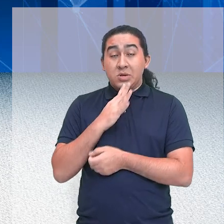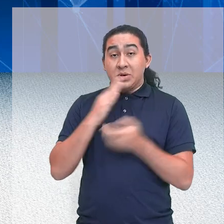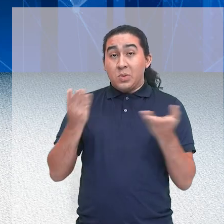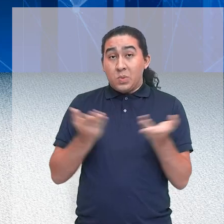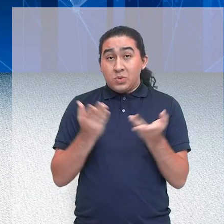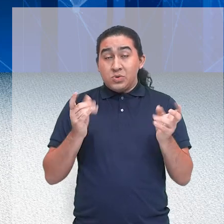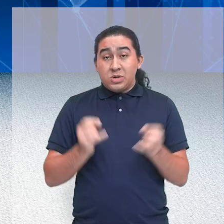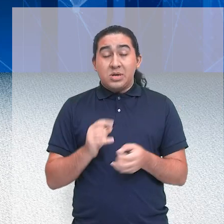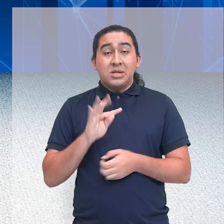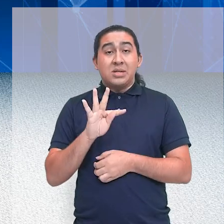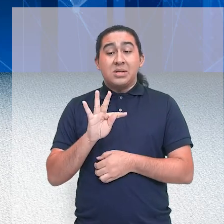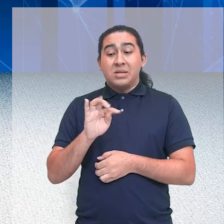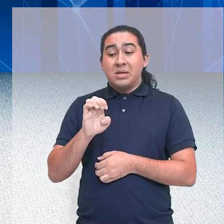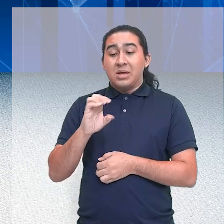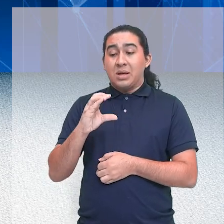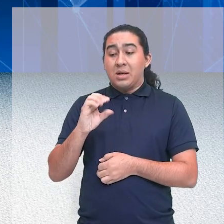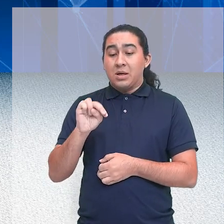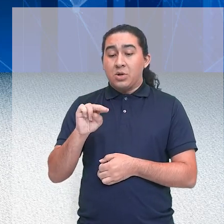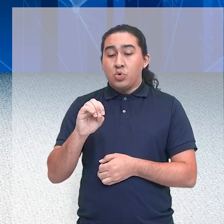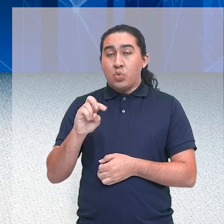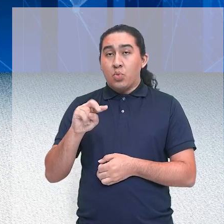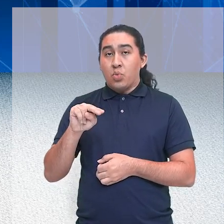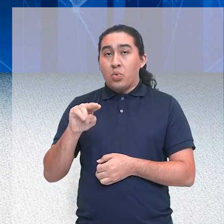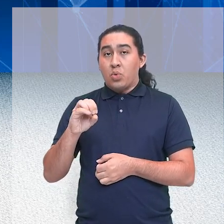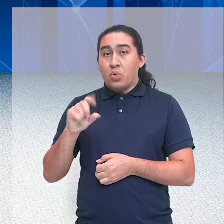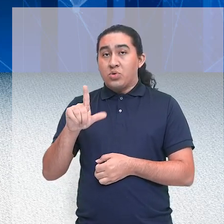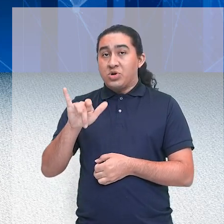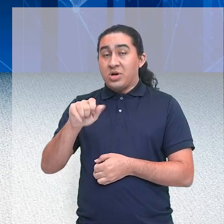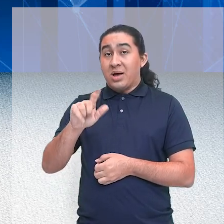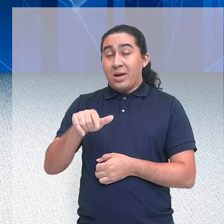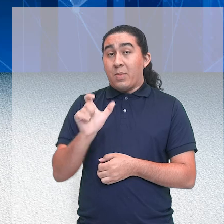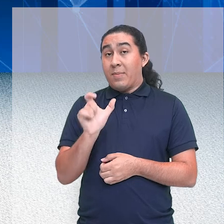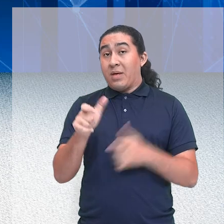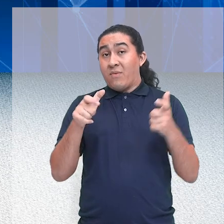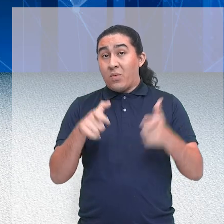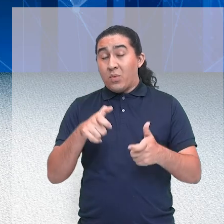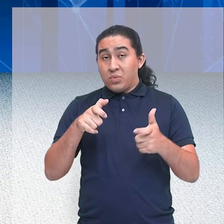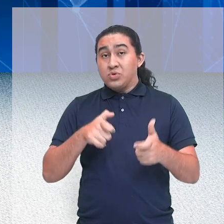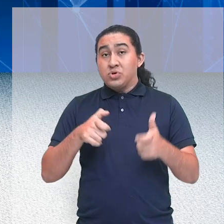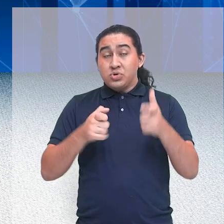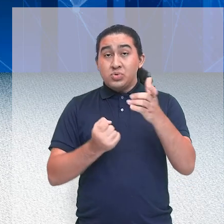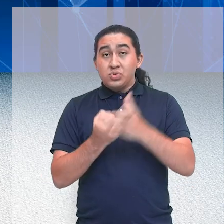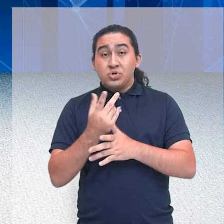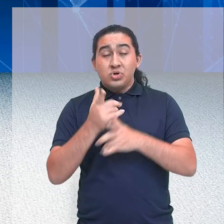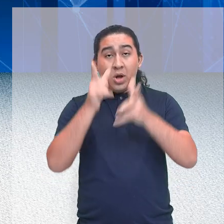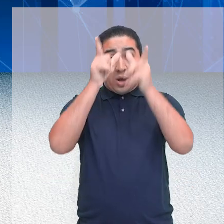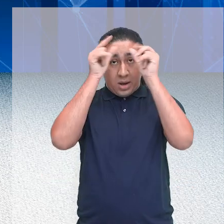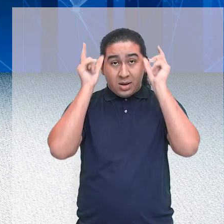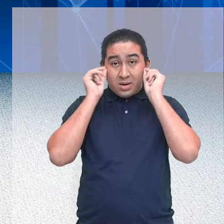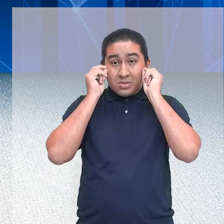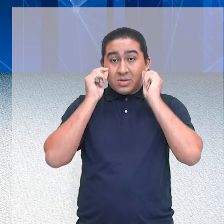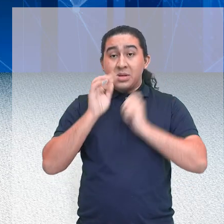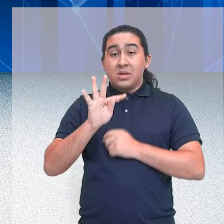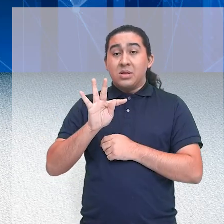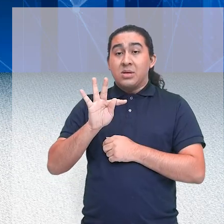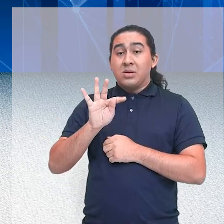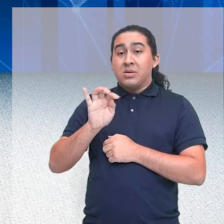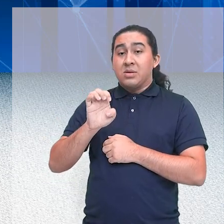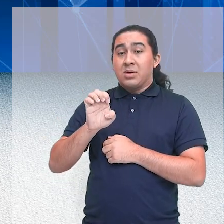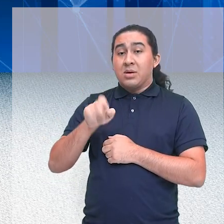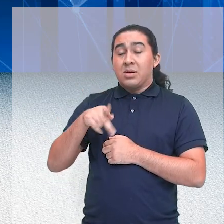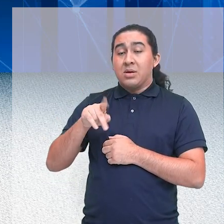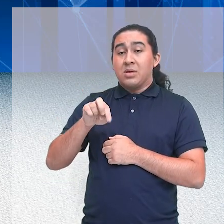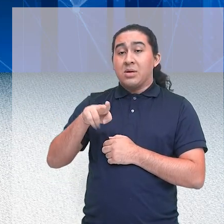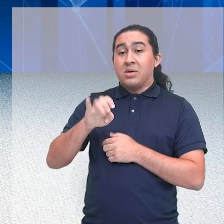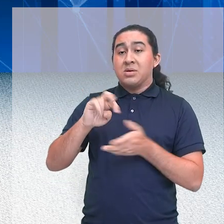que a tecnologia ela é uma palavra de origem grega, onde techne significa técnica,